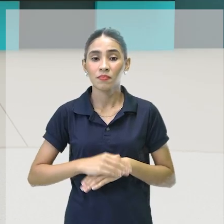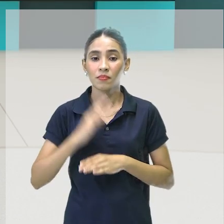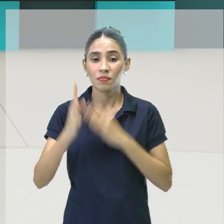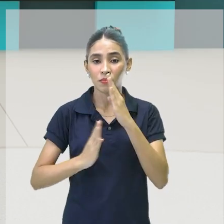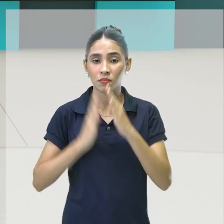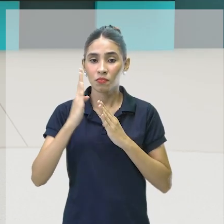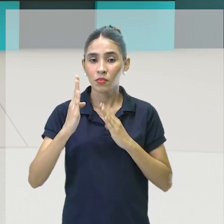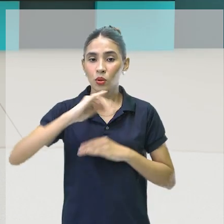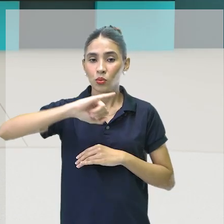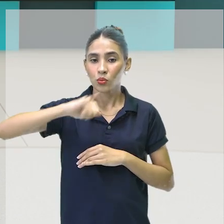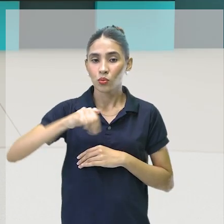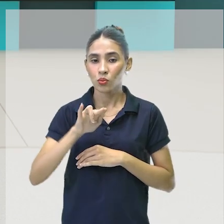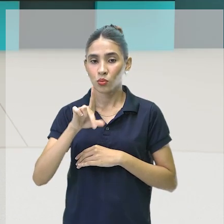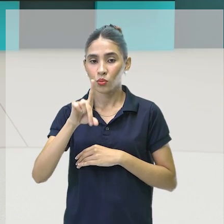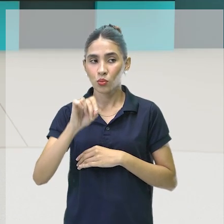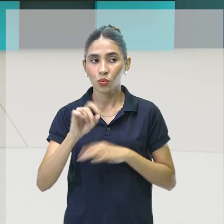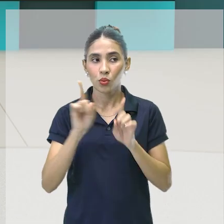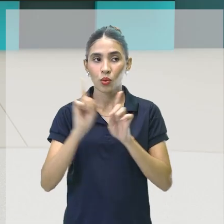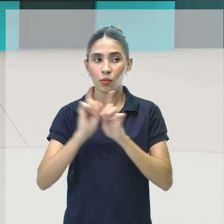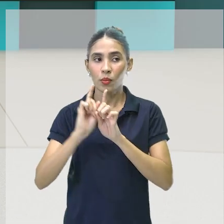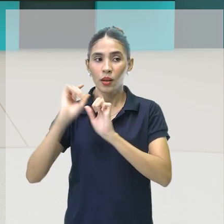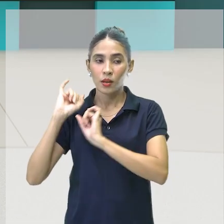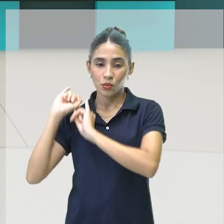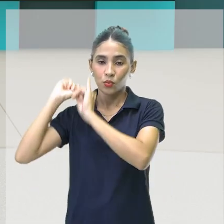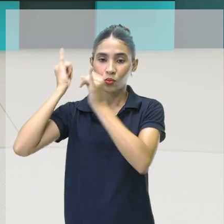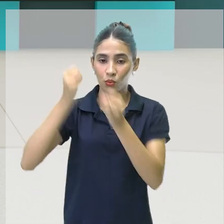judô, o sumô,